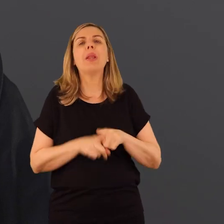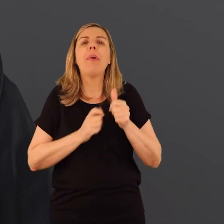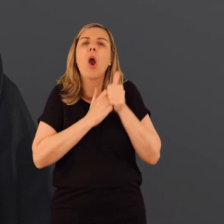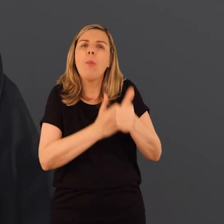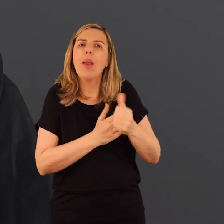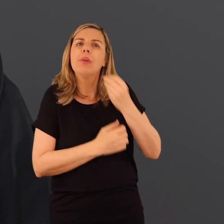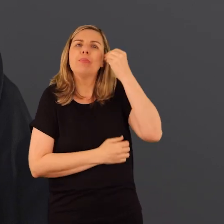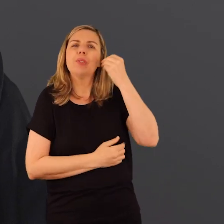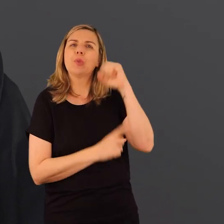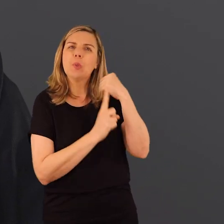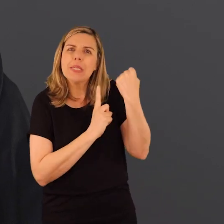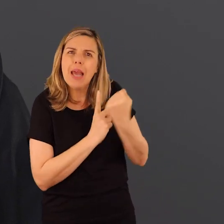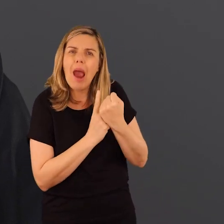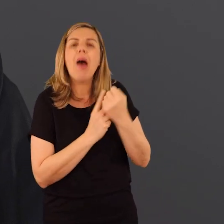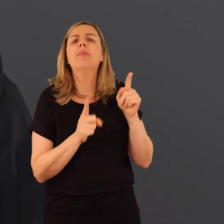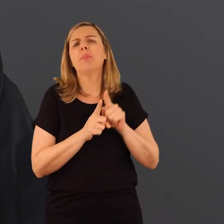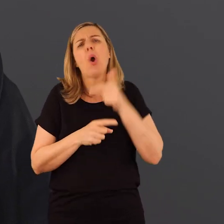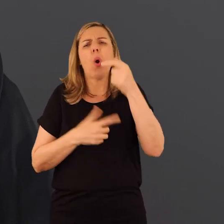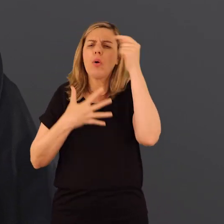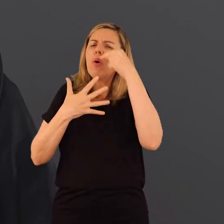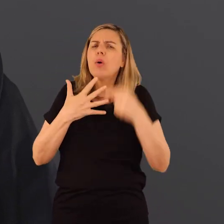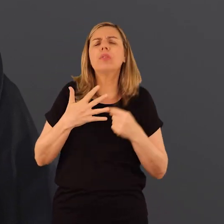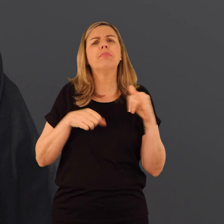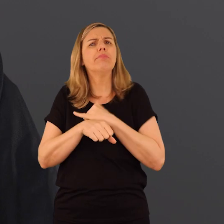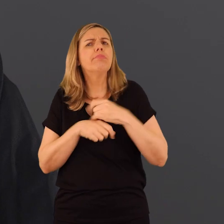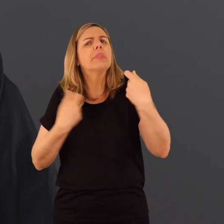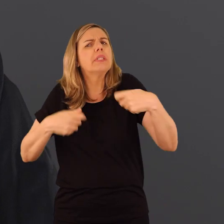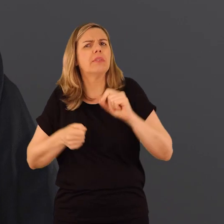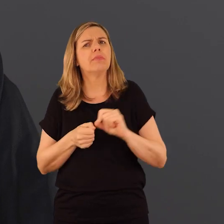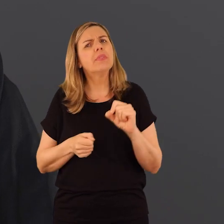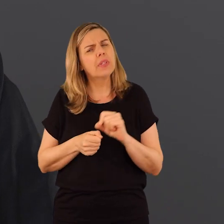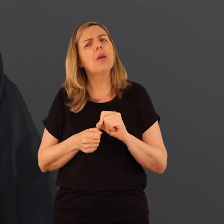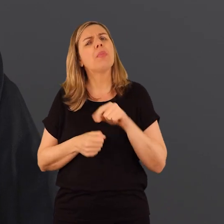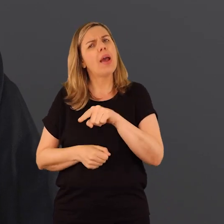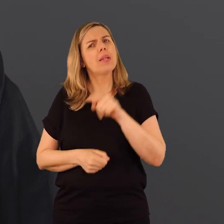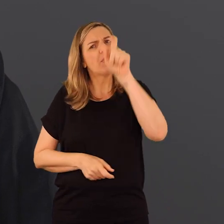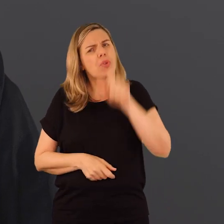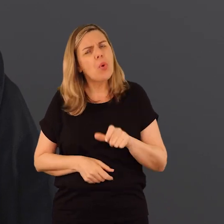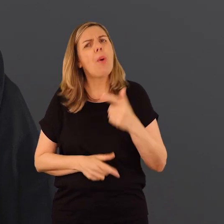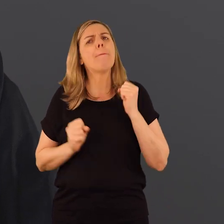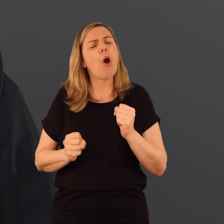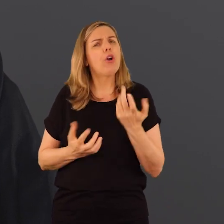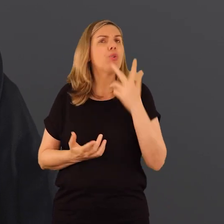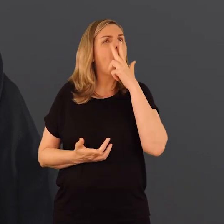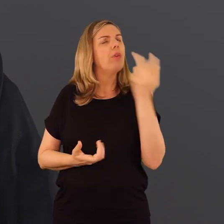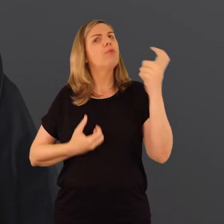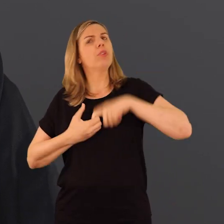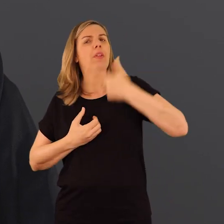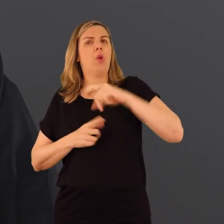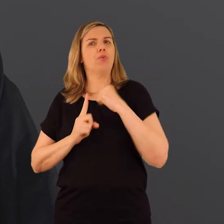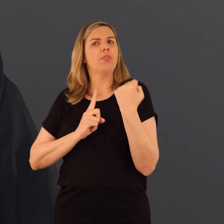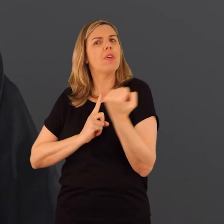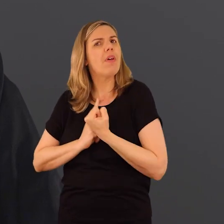acompanhamento psicossocial e demais medidas necessárias para que esse trabalhador possa se reinserir